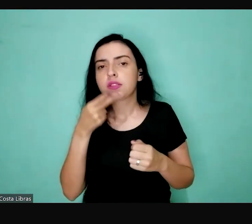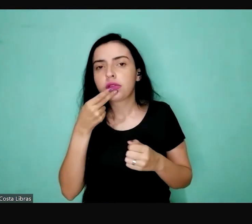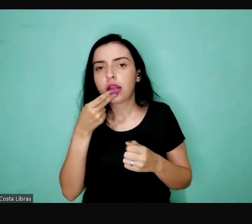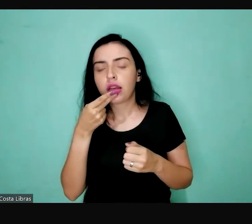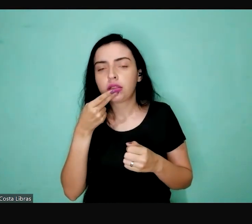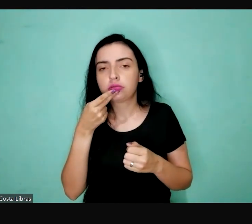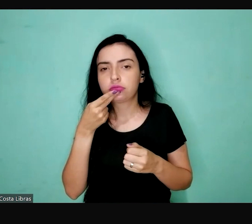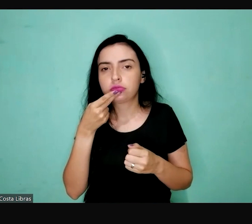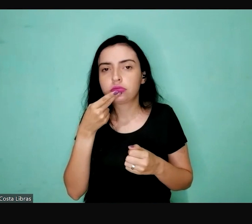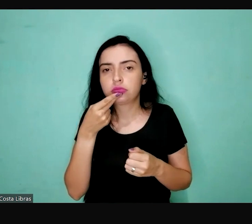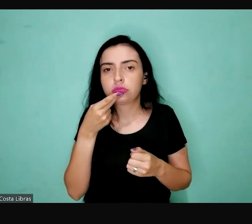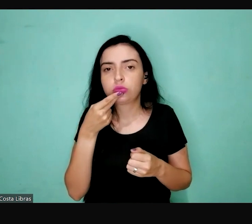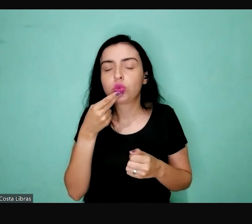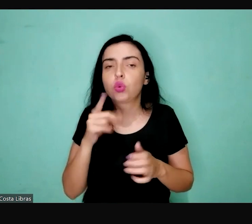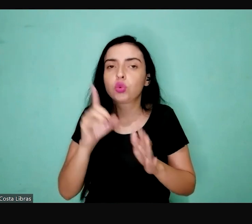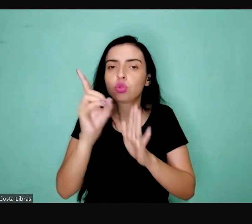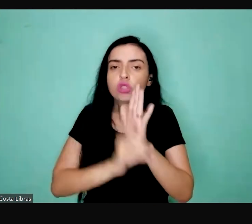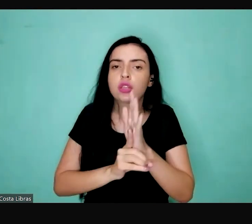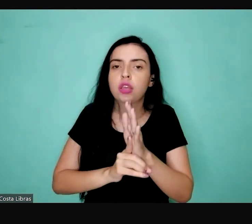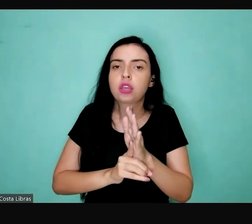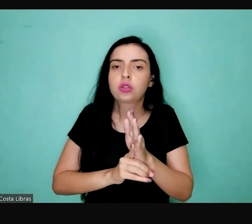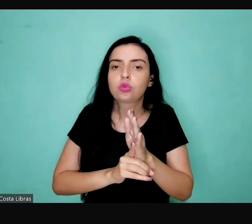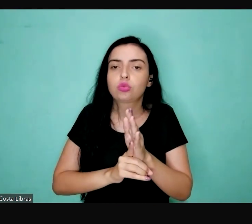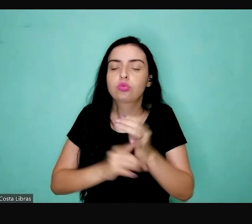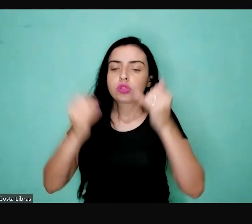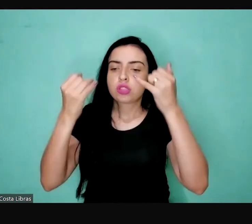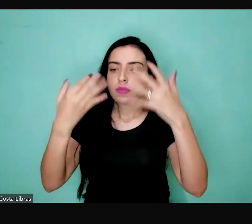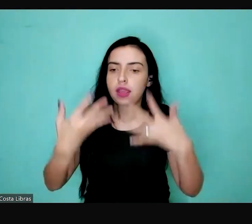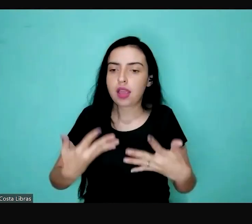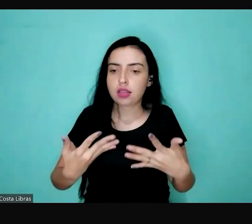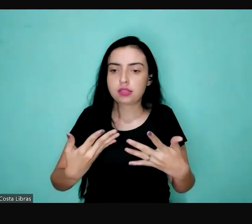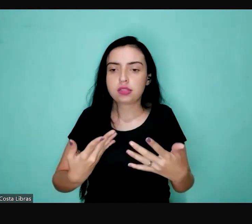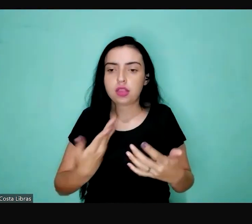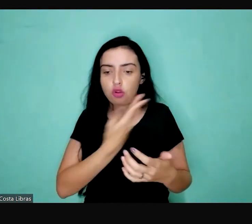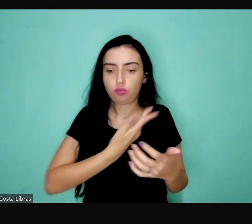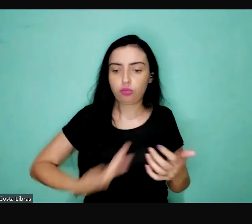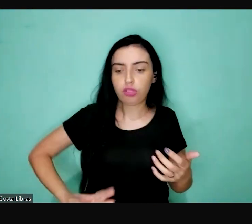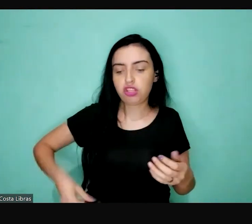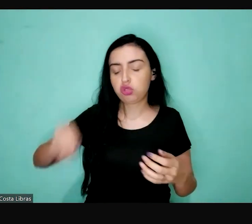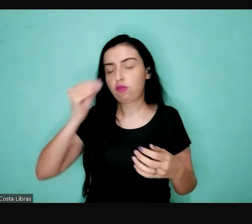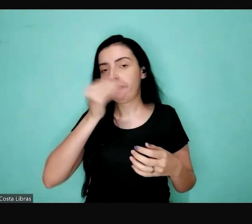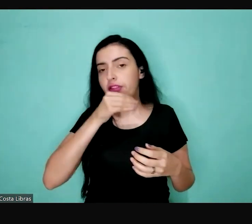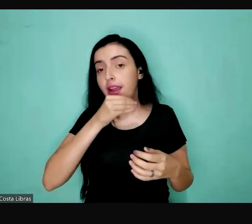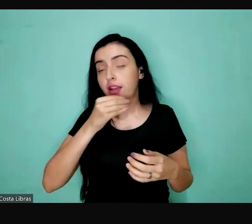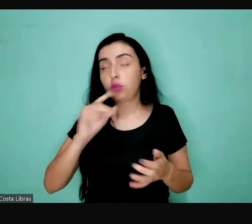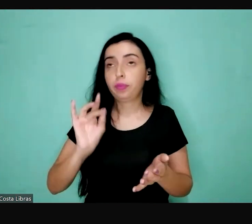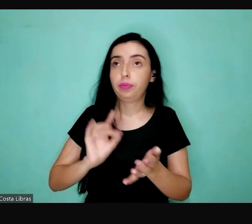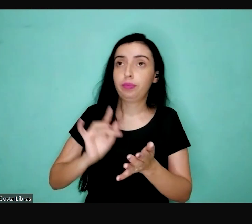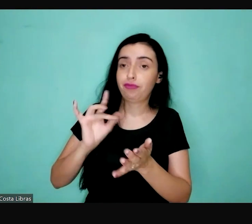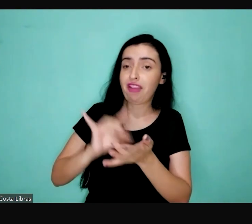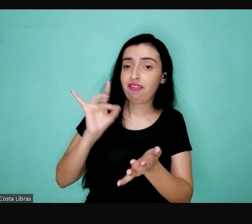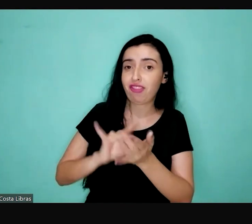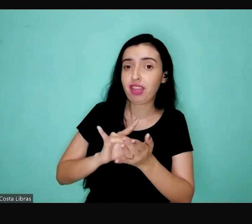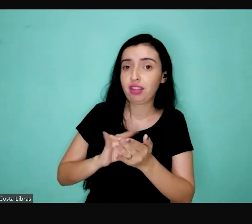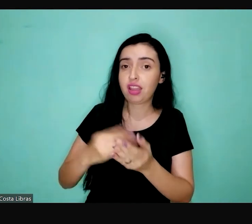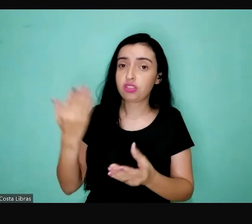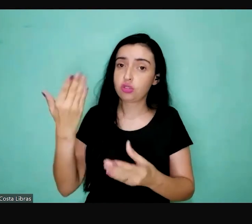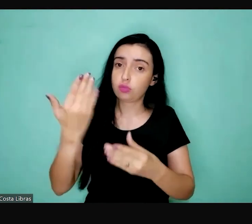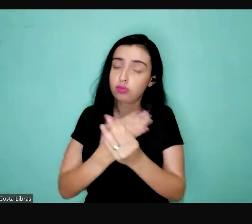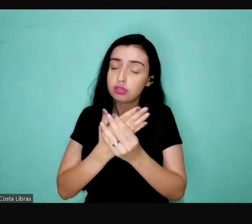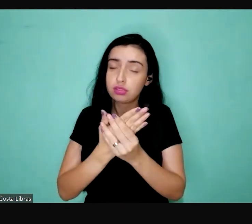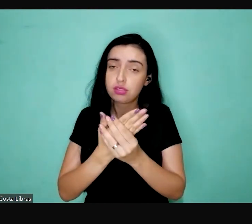sendo o direito um discurso político fraco, já que a sua verdade é uma verdade processual,